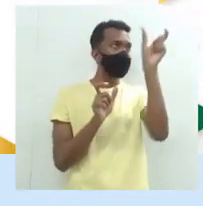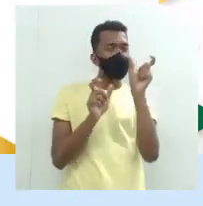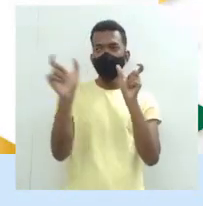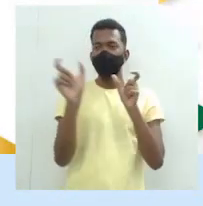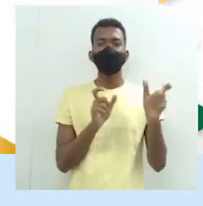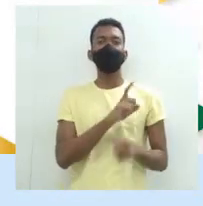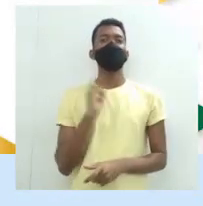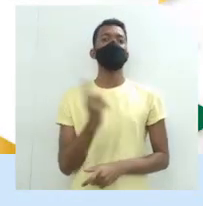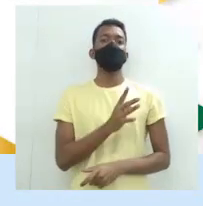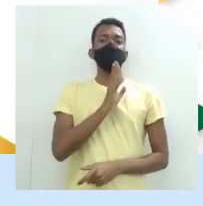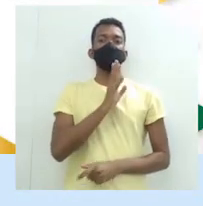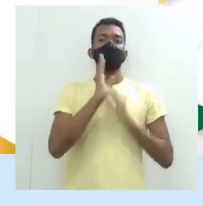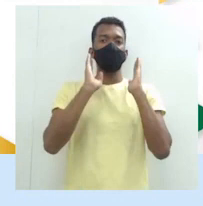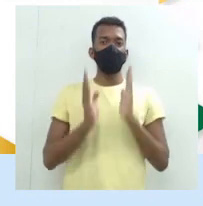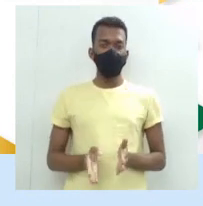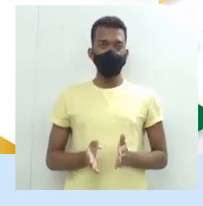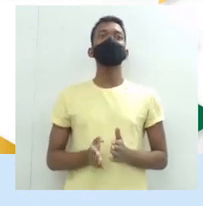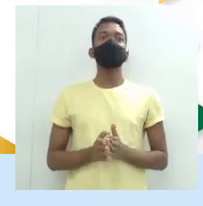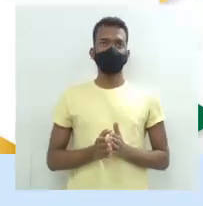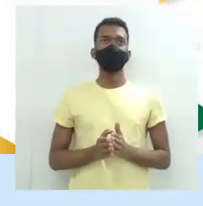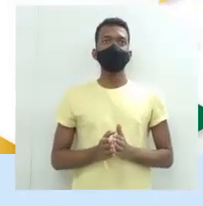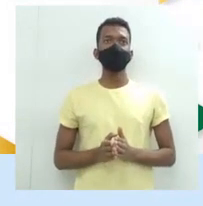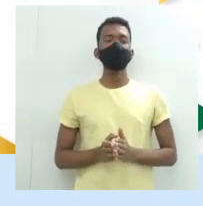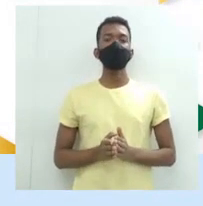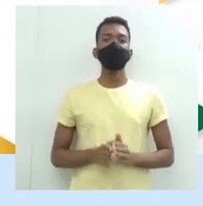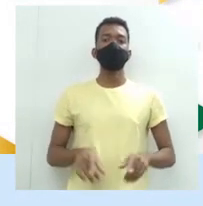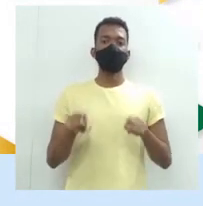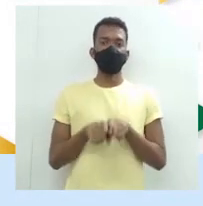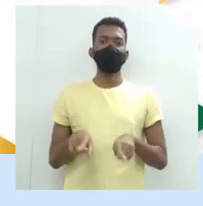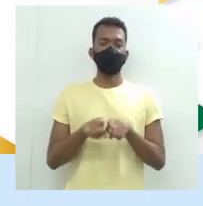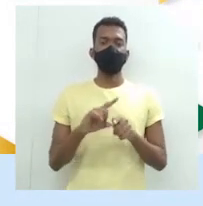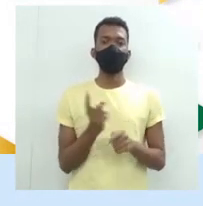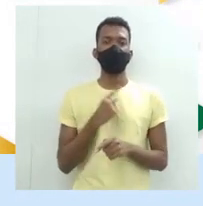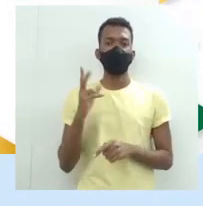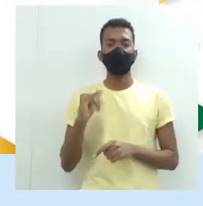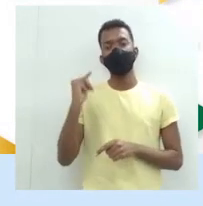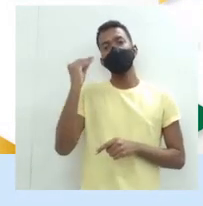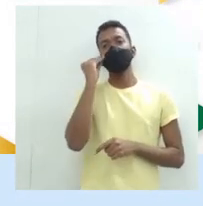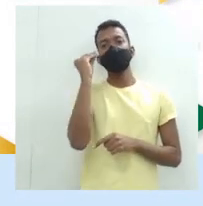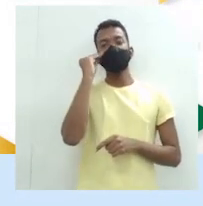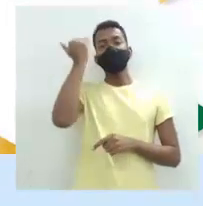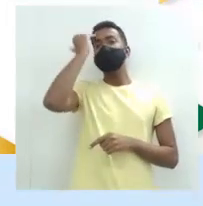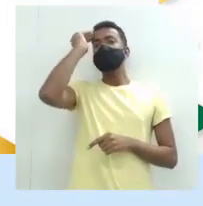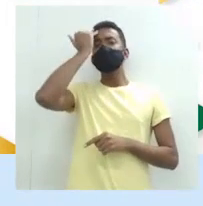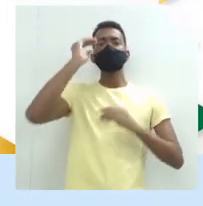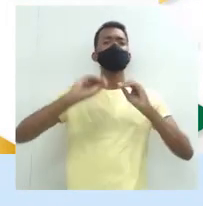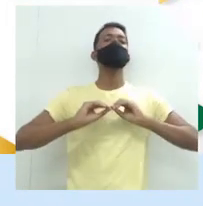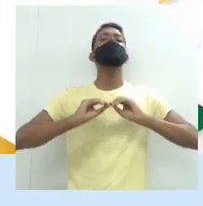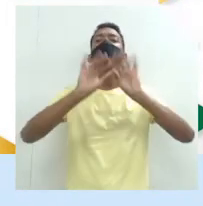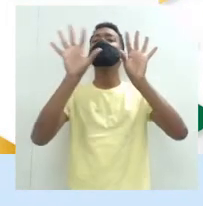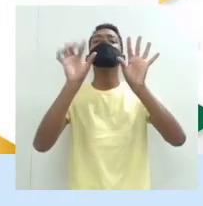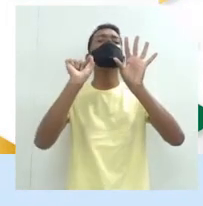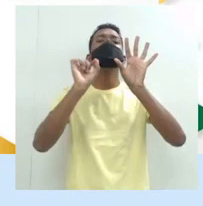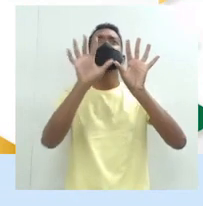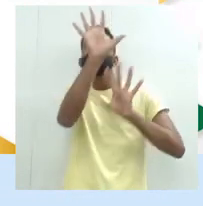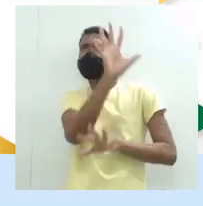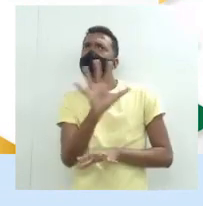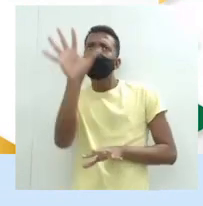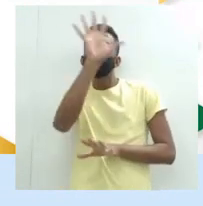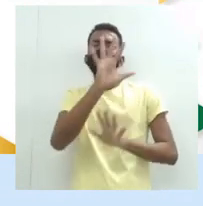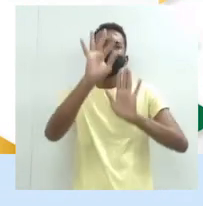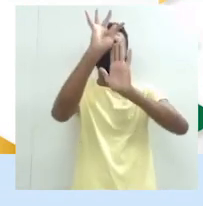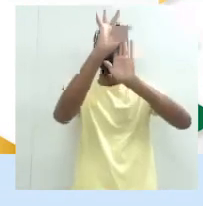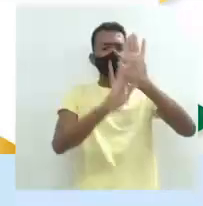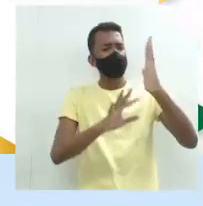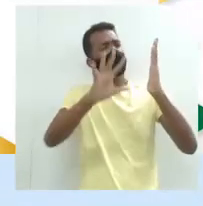já conhece. Dentro disso, a gente vai tentar entender a ideia geral do texto. Então,